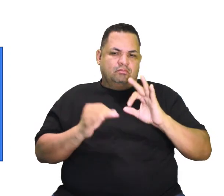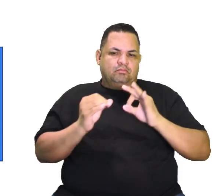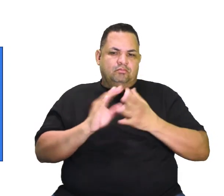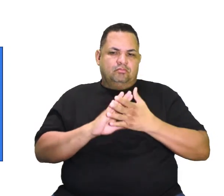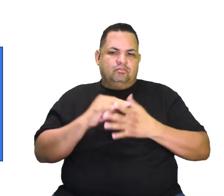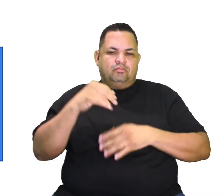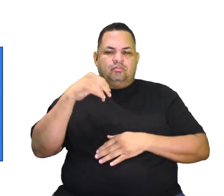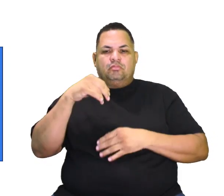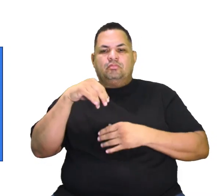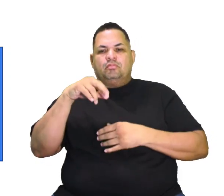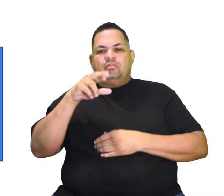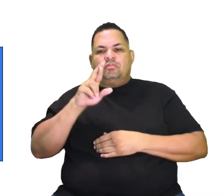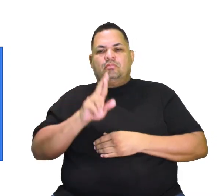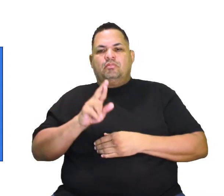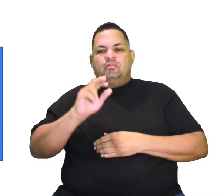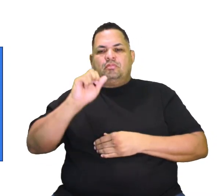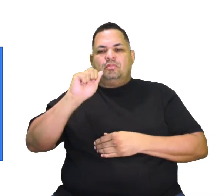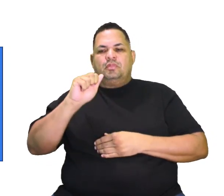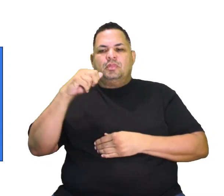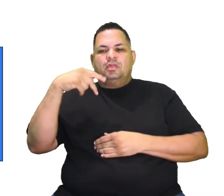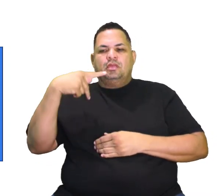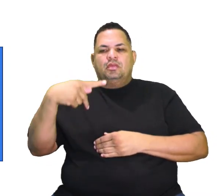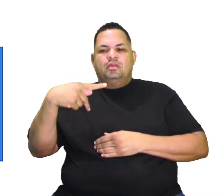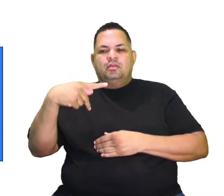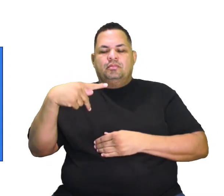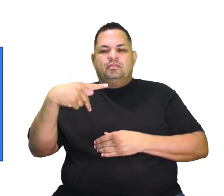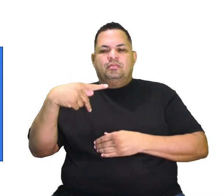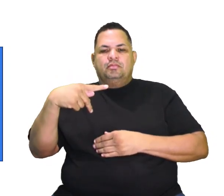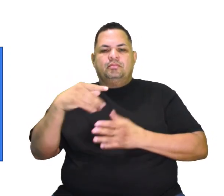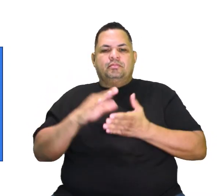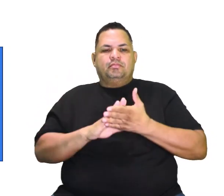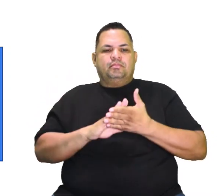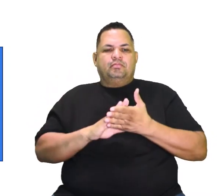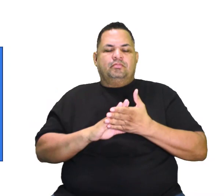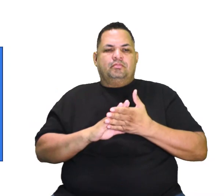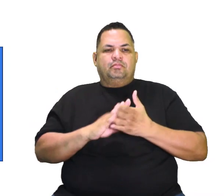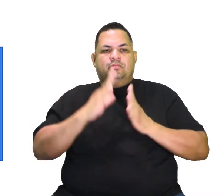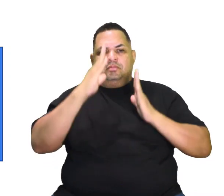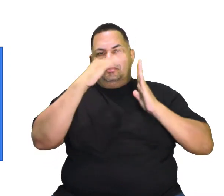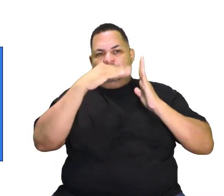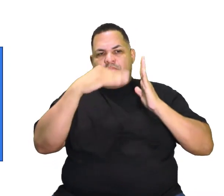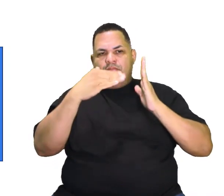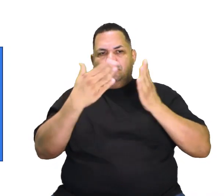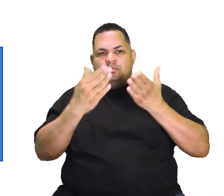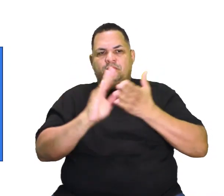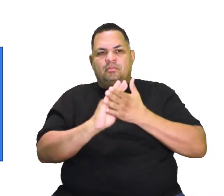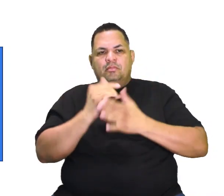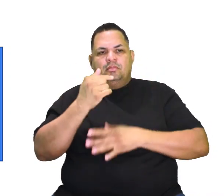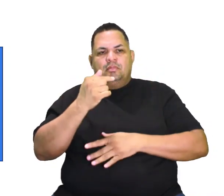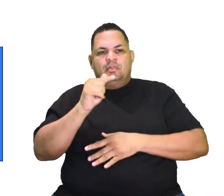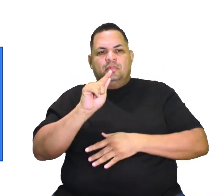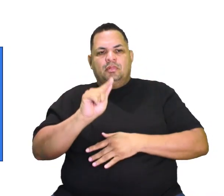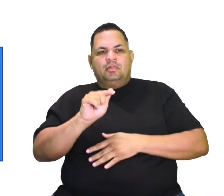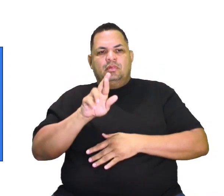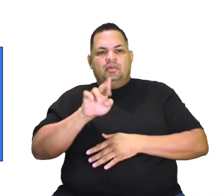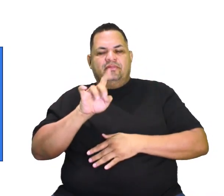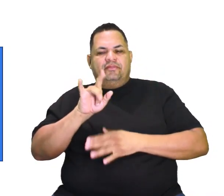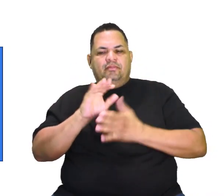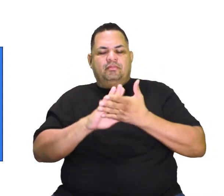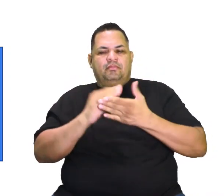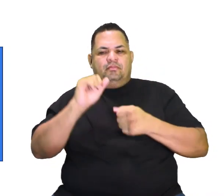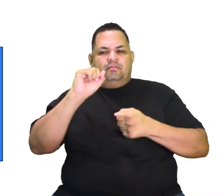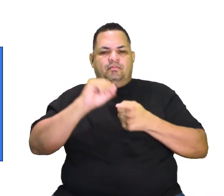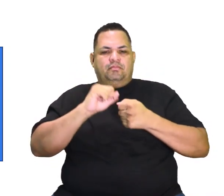do rap, né, das músicas de rap. Então, o grafite é uma arte de rua porque é feito,